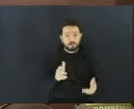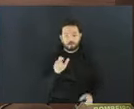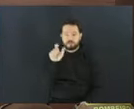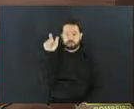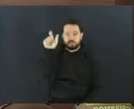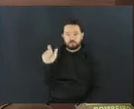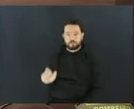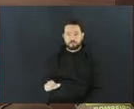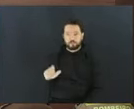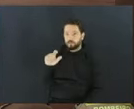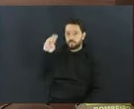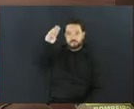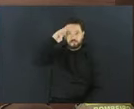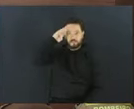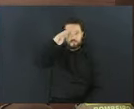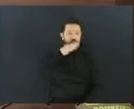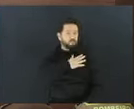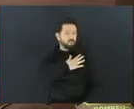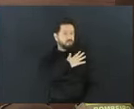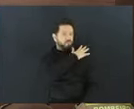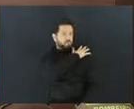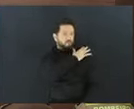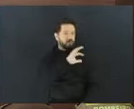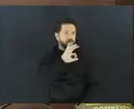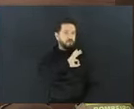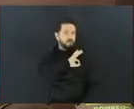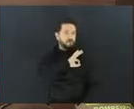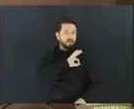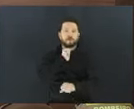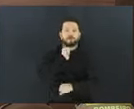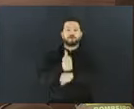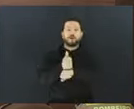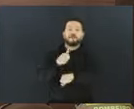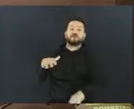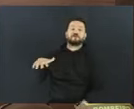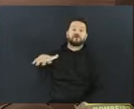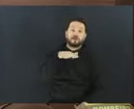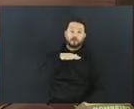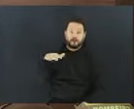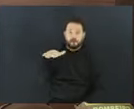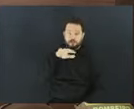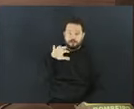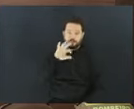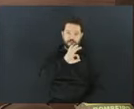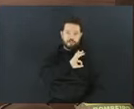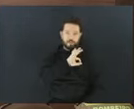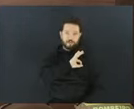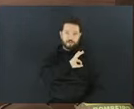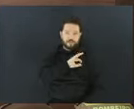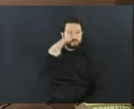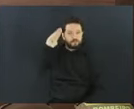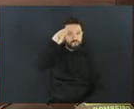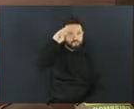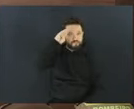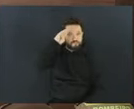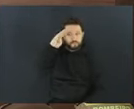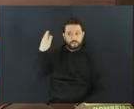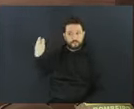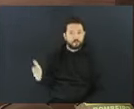Teixeira, comandante-geral da Polícia Militar do Paraná, que discorrerá sobre o tema apresentação do